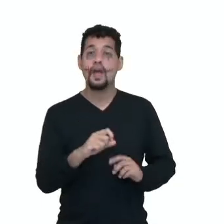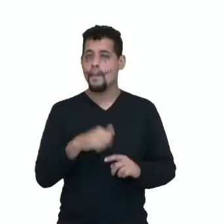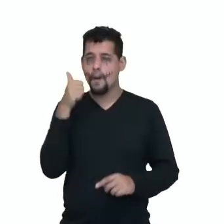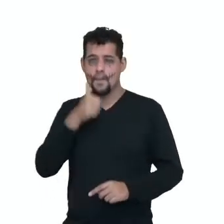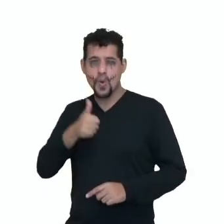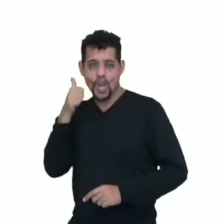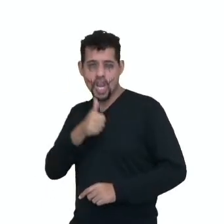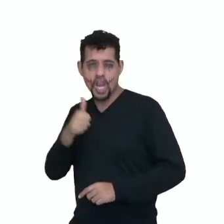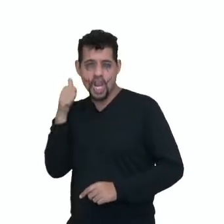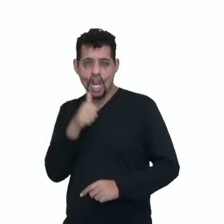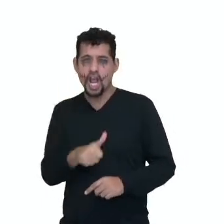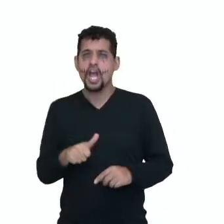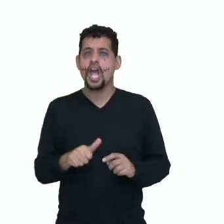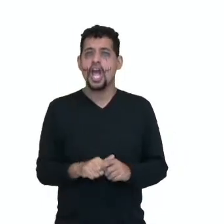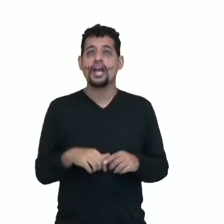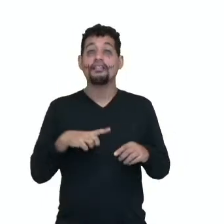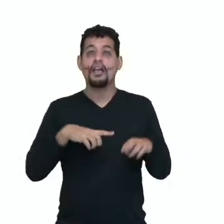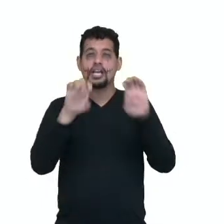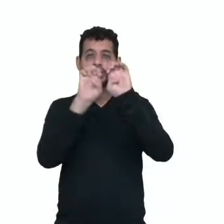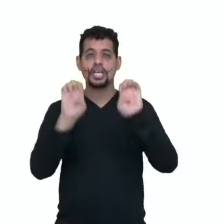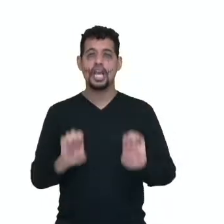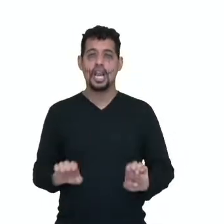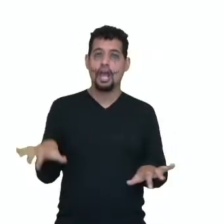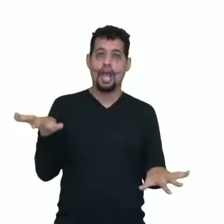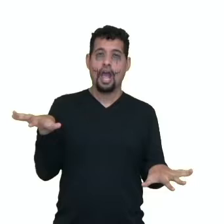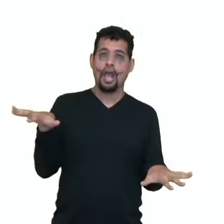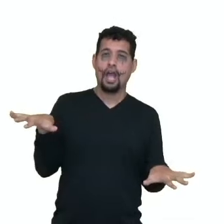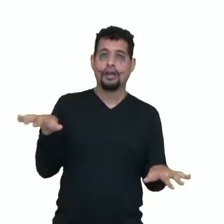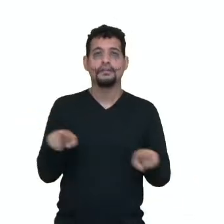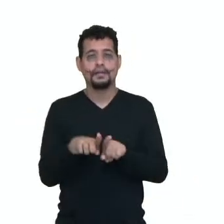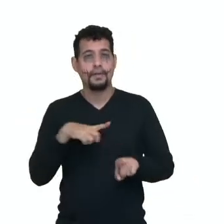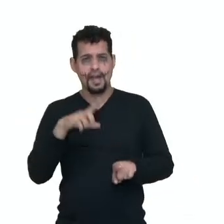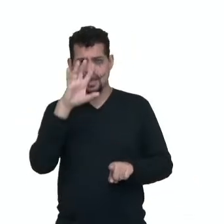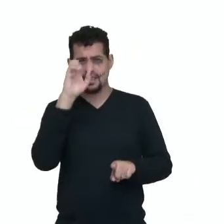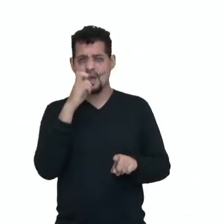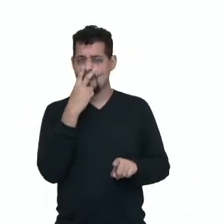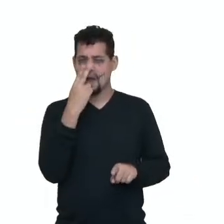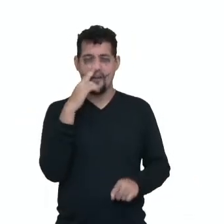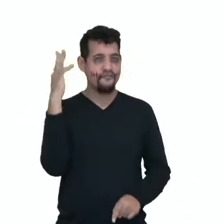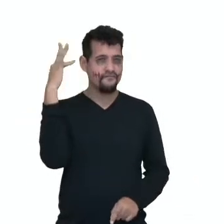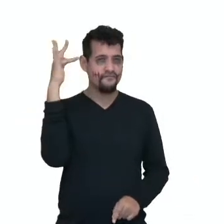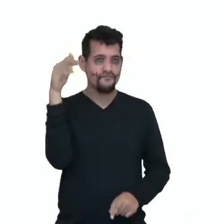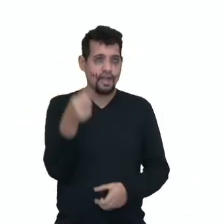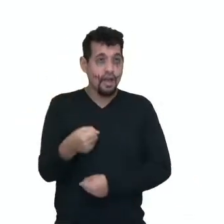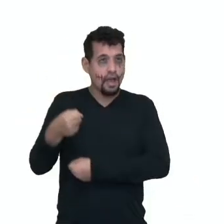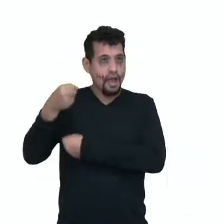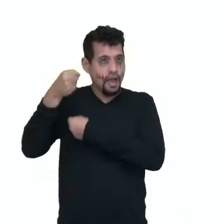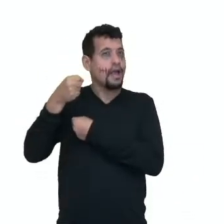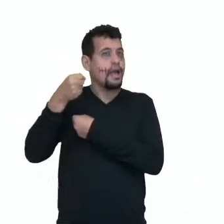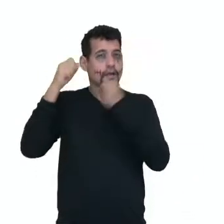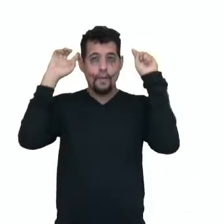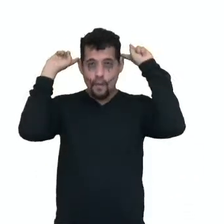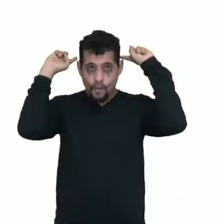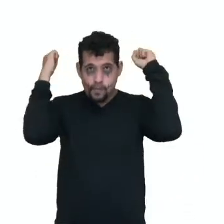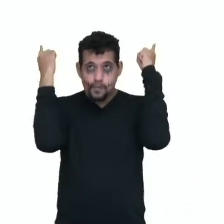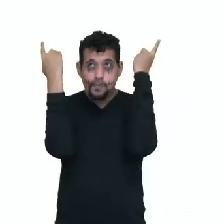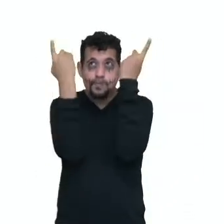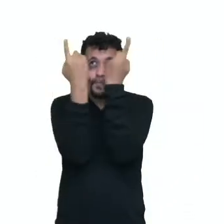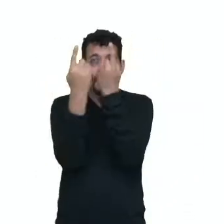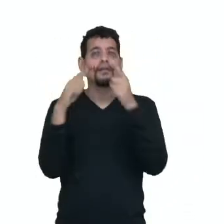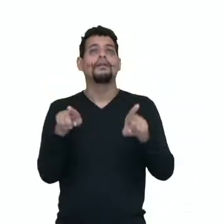mujer esqueleto que lleva un gran sombrero de estilo francés sobre su calavera y es